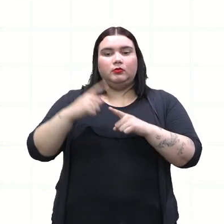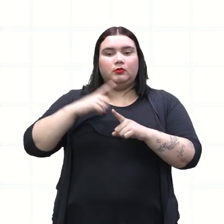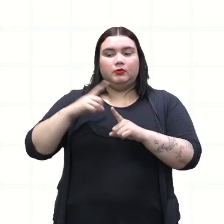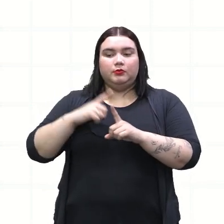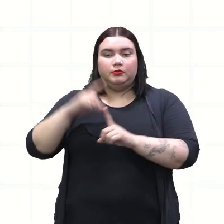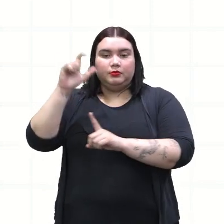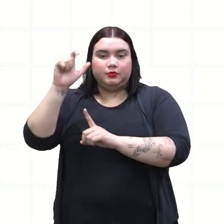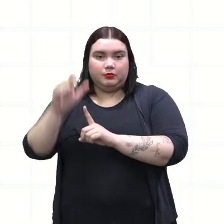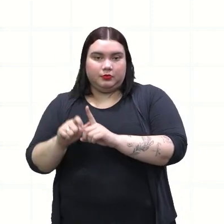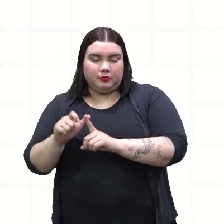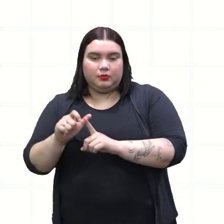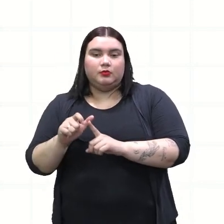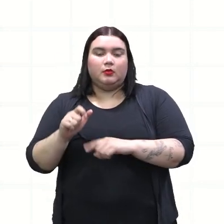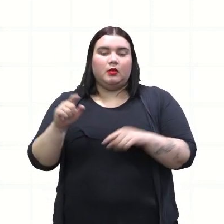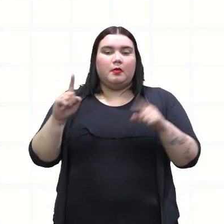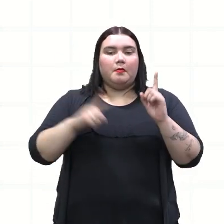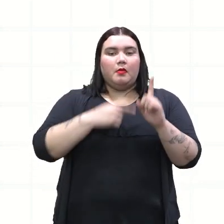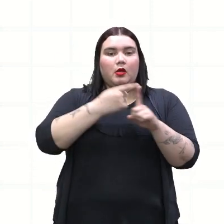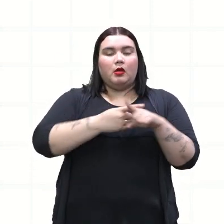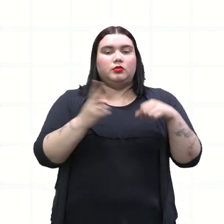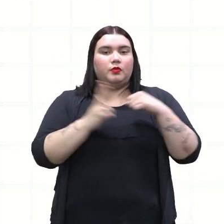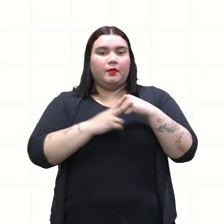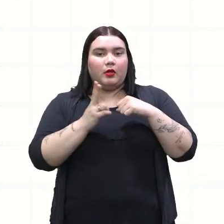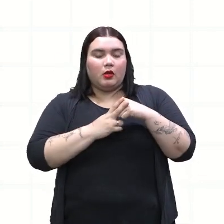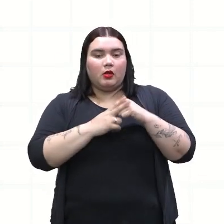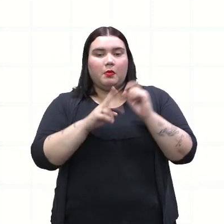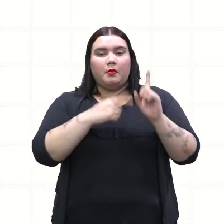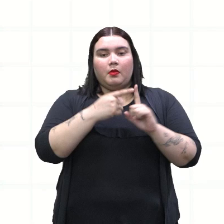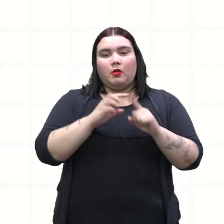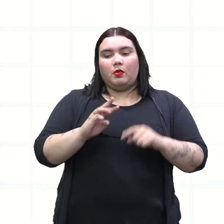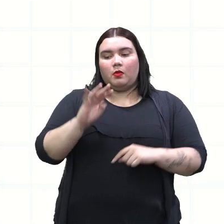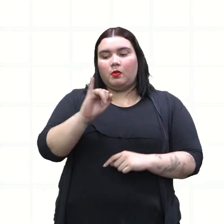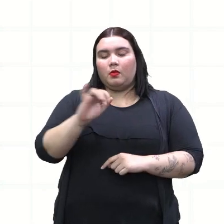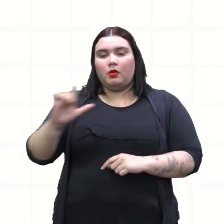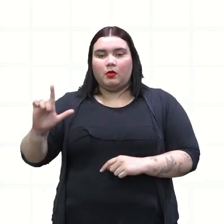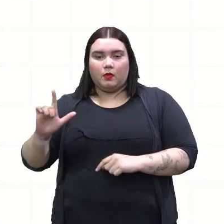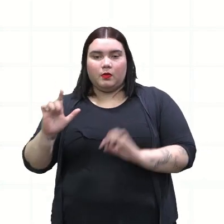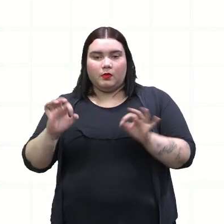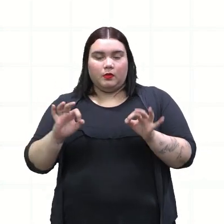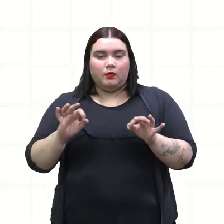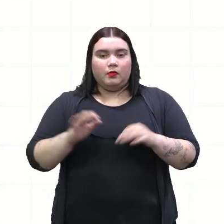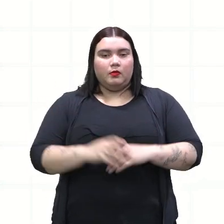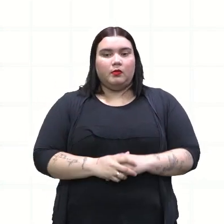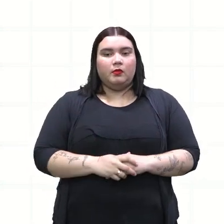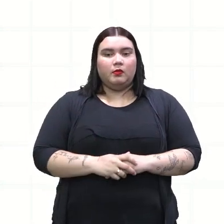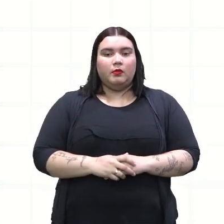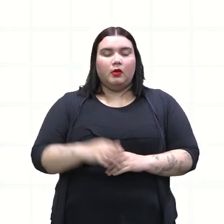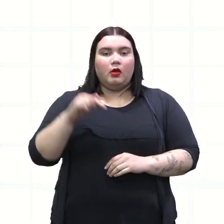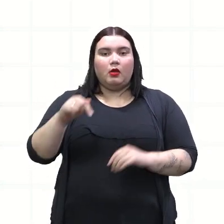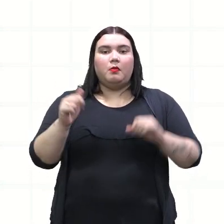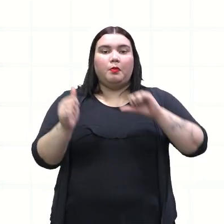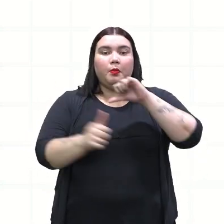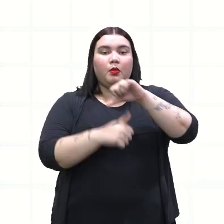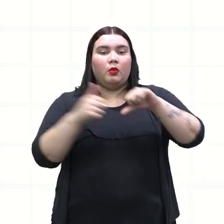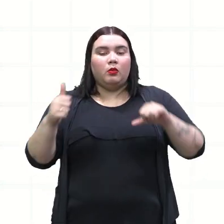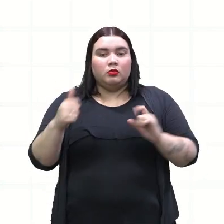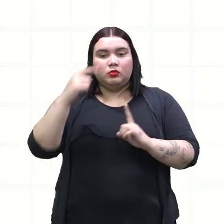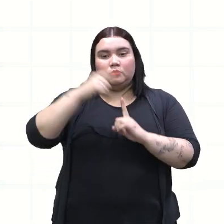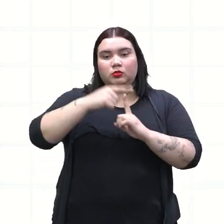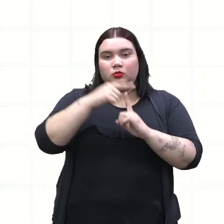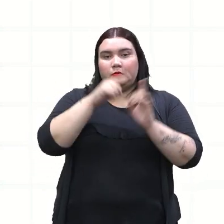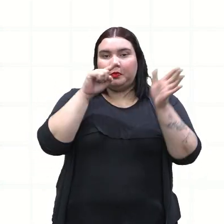sujeito, o will, e o verbo, e depois o meu complemento. Essa frase eu quero que mude para a